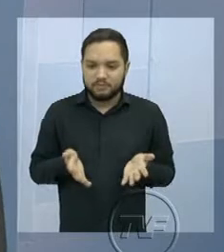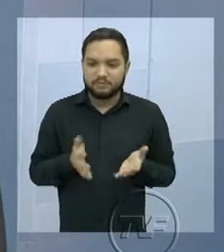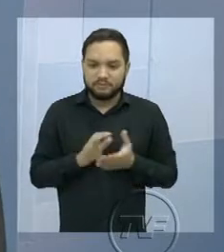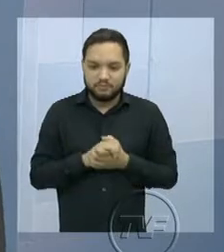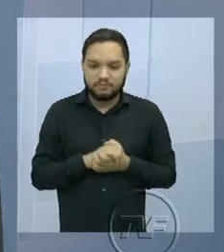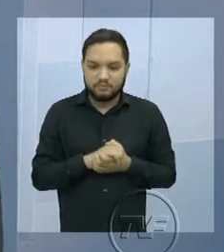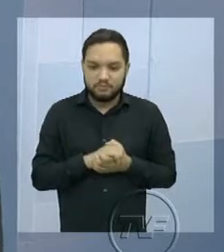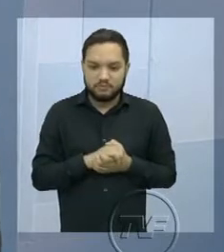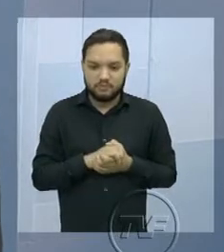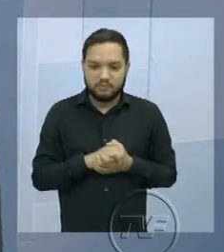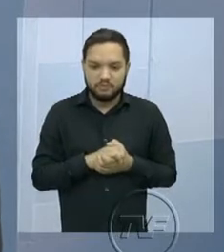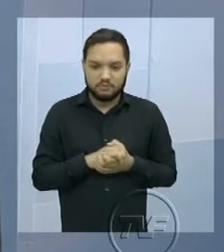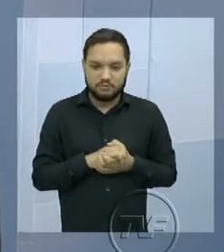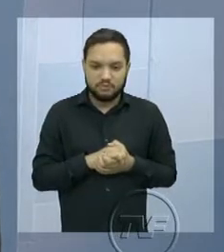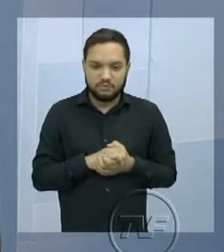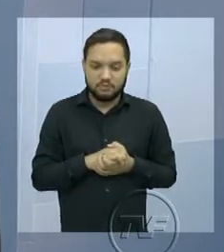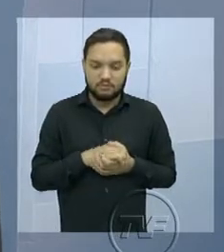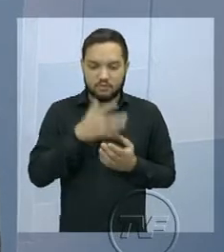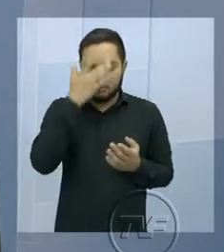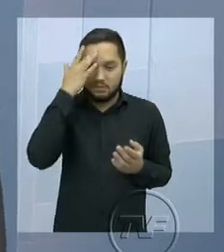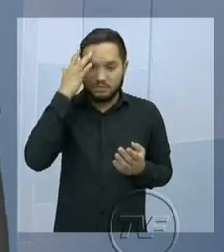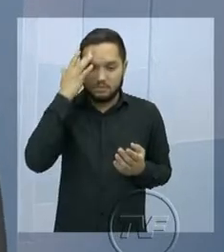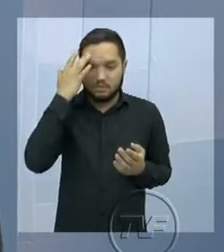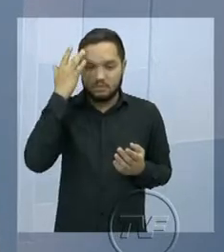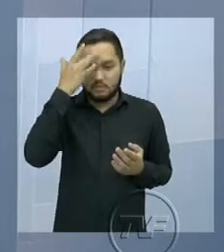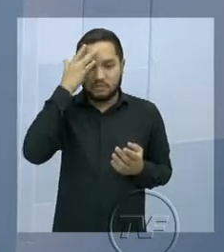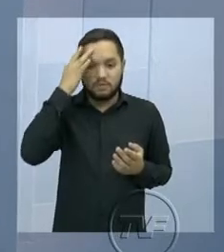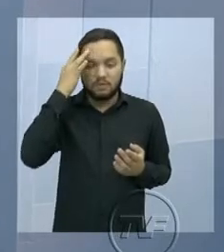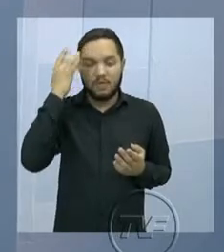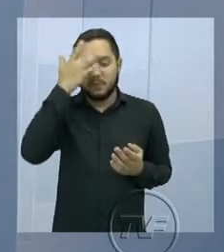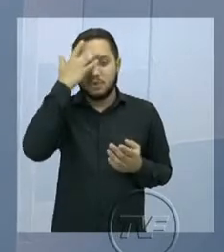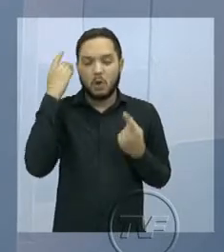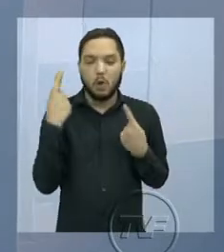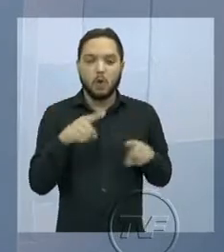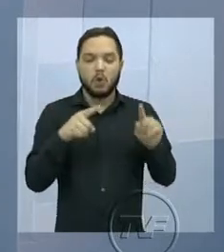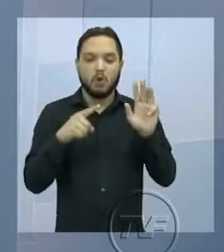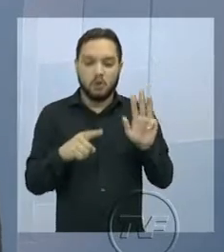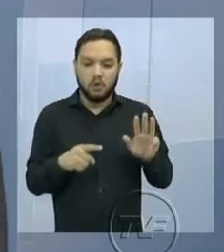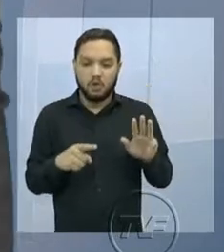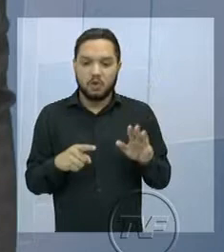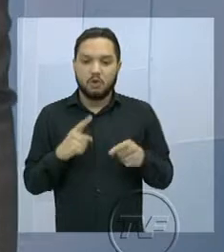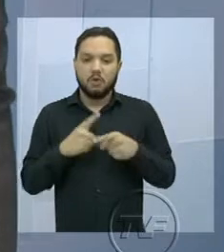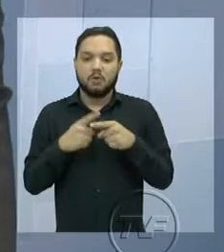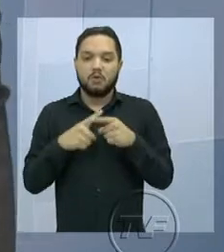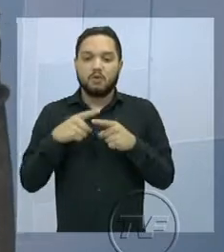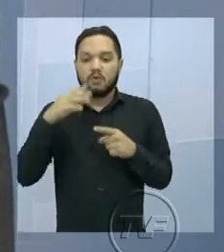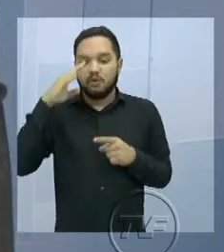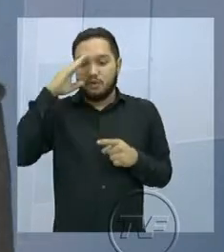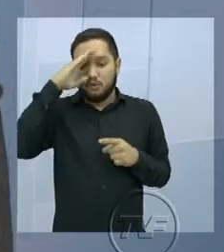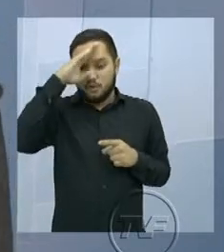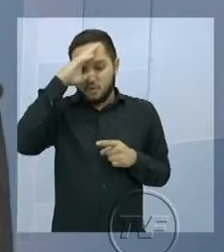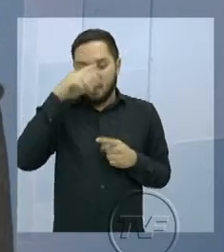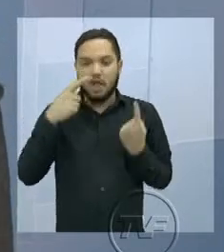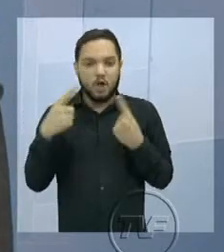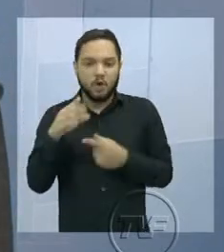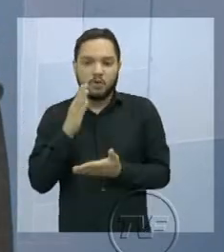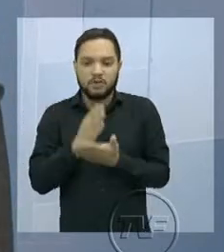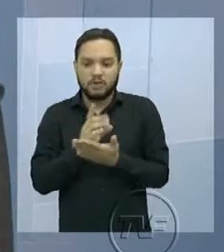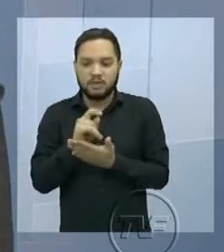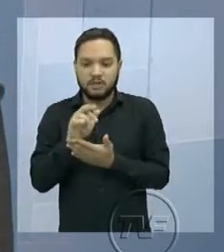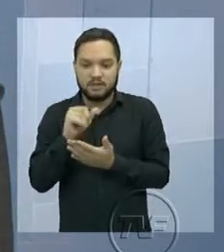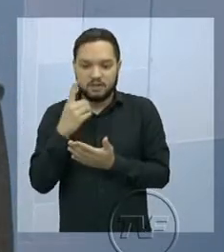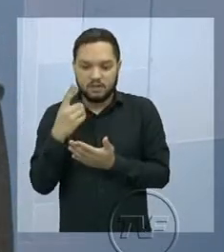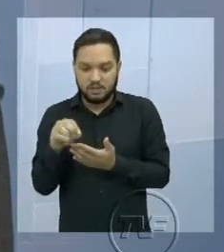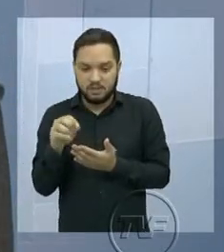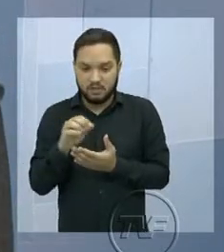a bandeira do antilulismo agora está mais livre, porque como Jair Messias Bolsonaro está ocupado com a bandeira do anticentrão e a